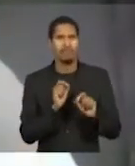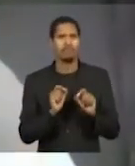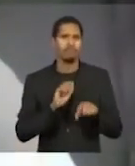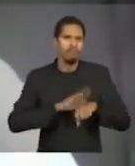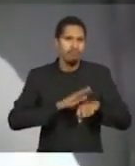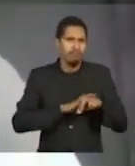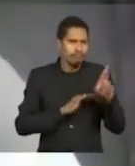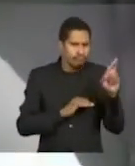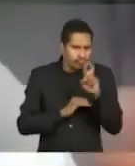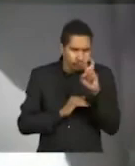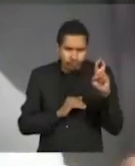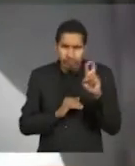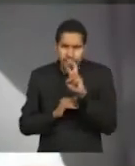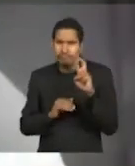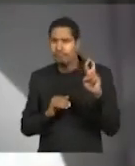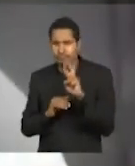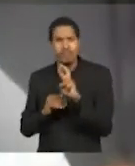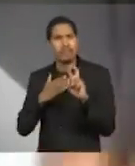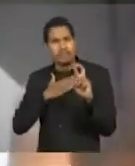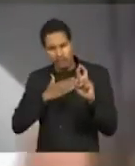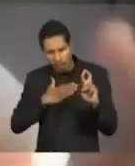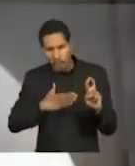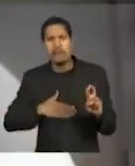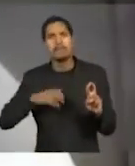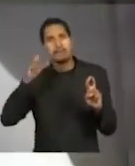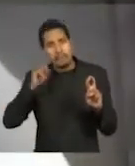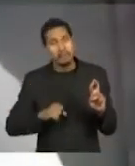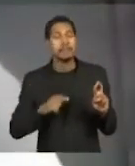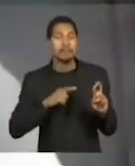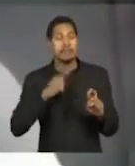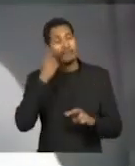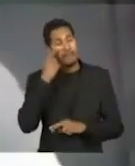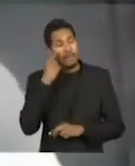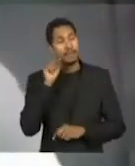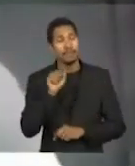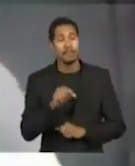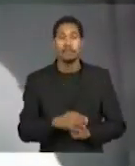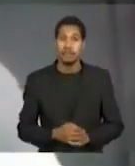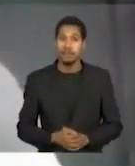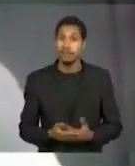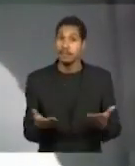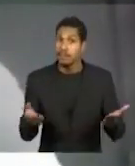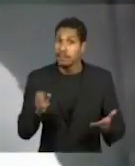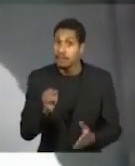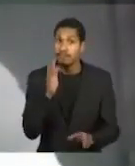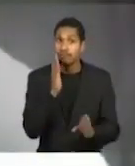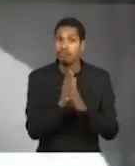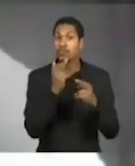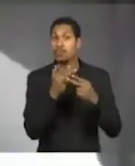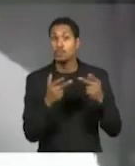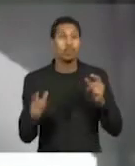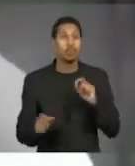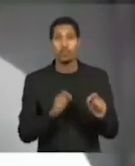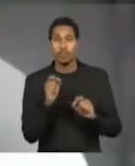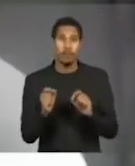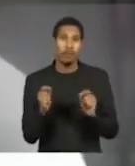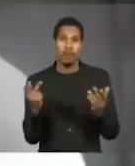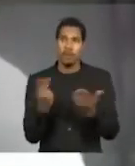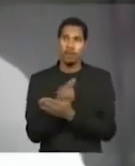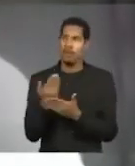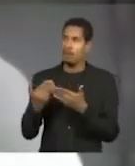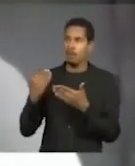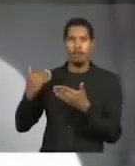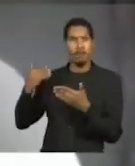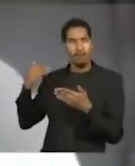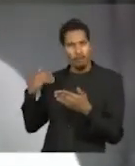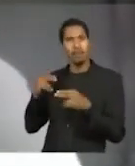fiscalização de forma totalmente tranquila. Estamos fiscalizando. E se nós descobrirmos qualquer coisa, o que não aconteceu até hoje,